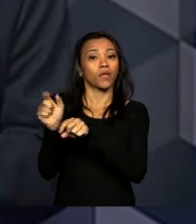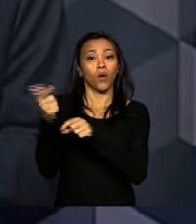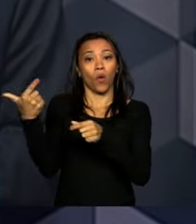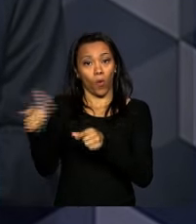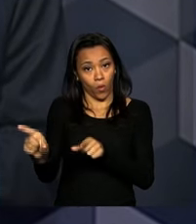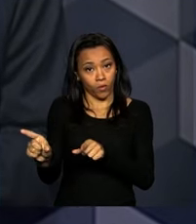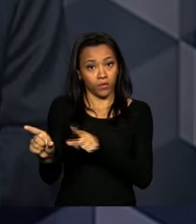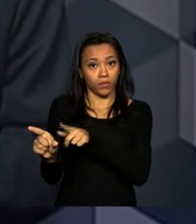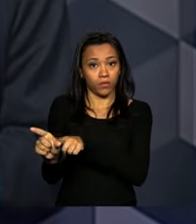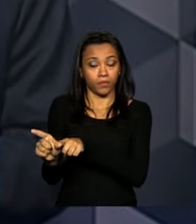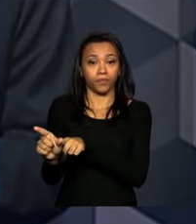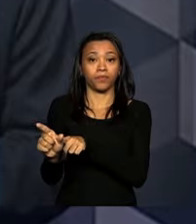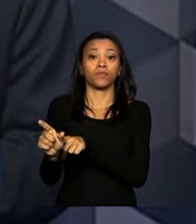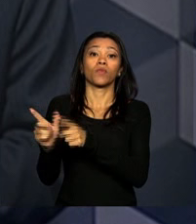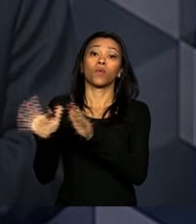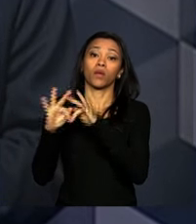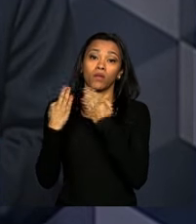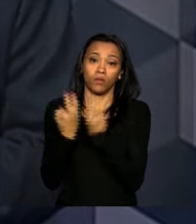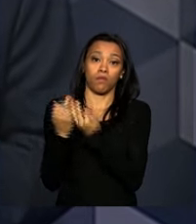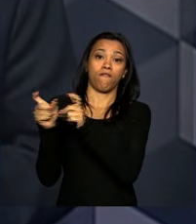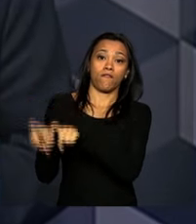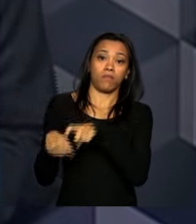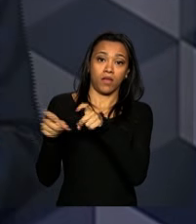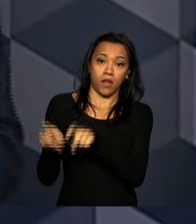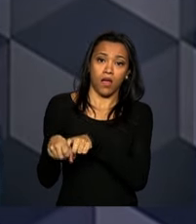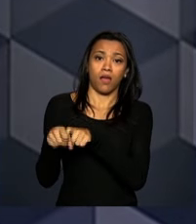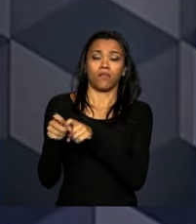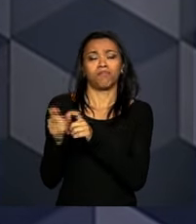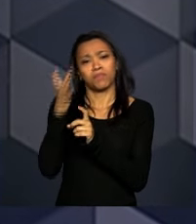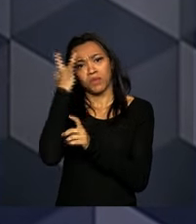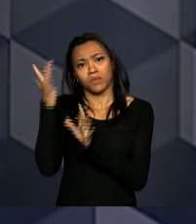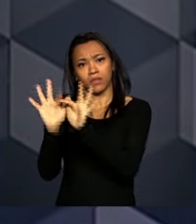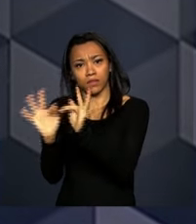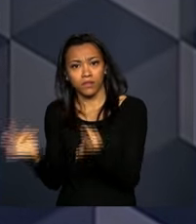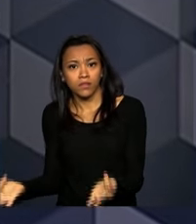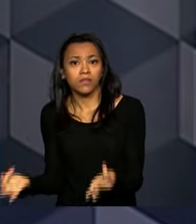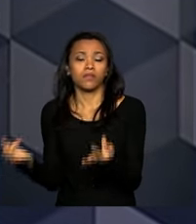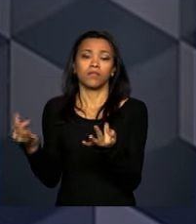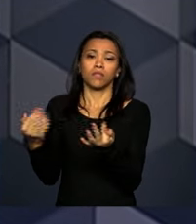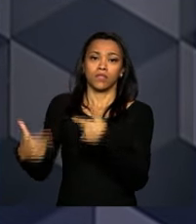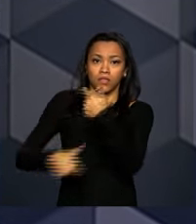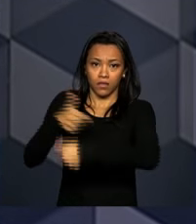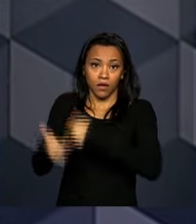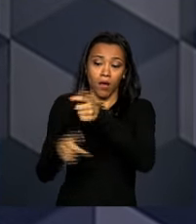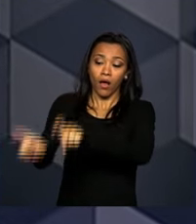agricultura familiar dos pequenos e médios produtores.